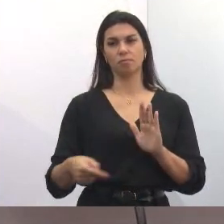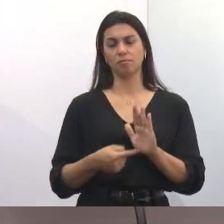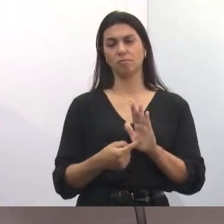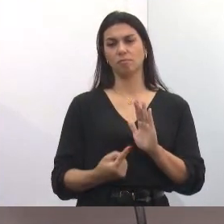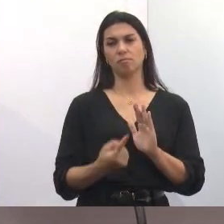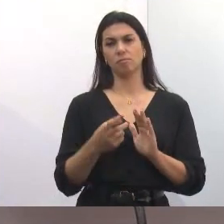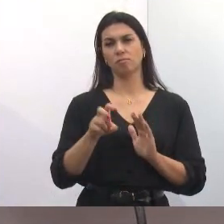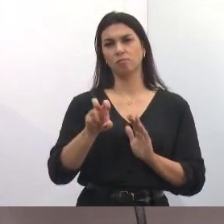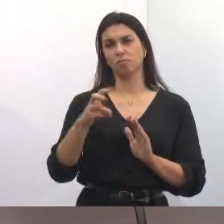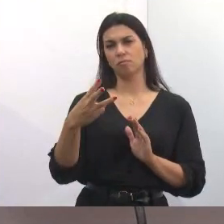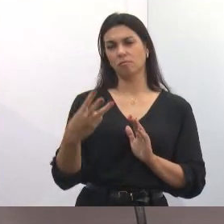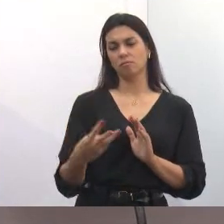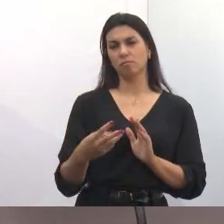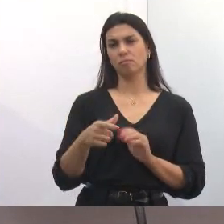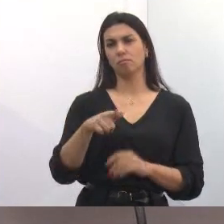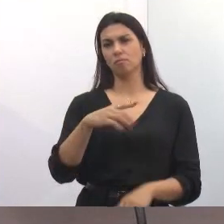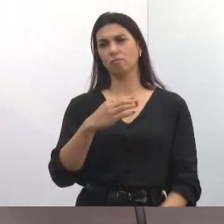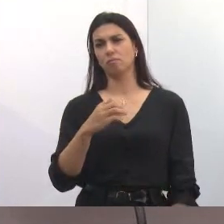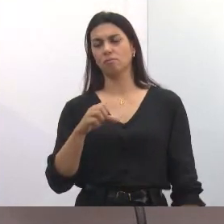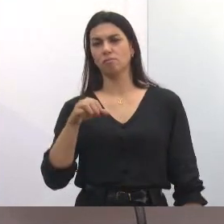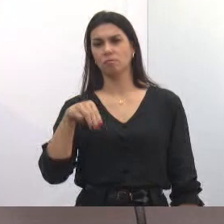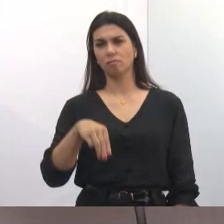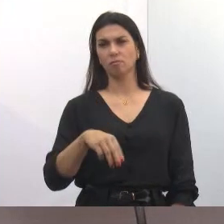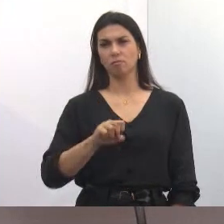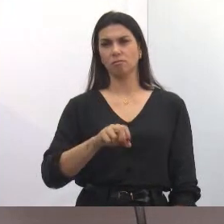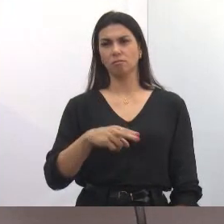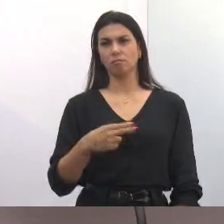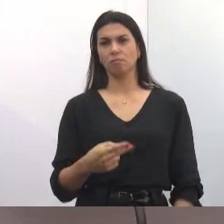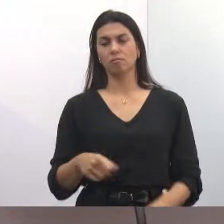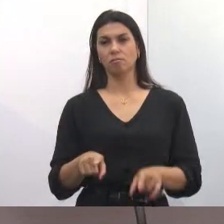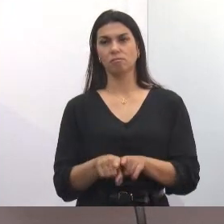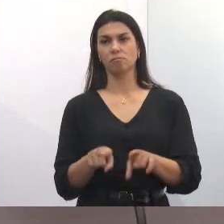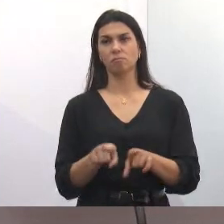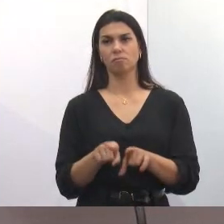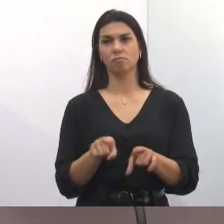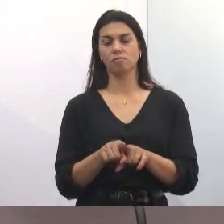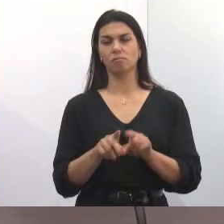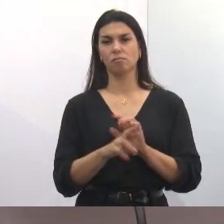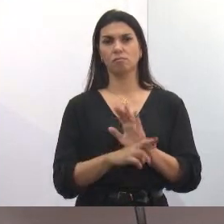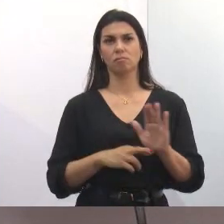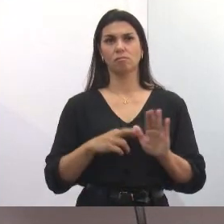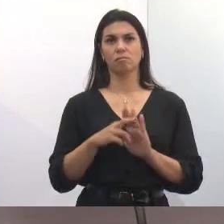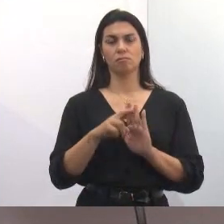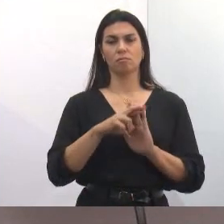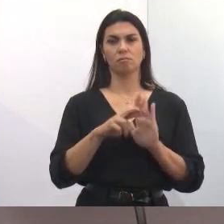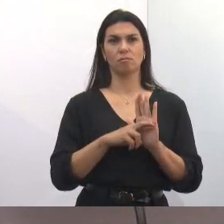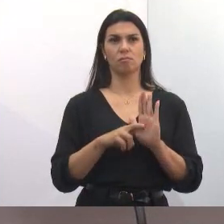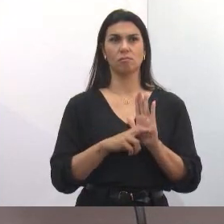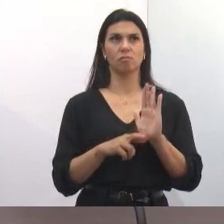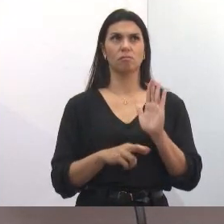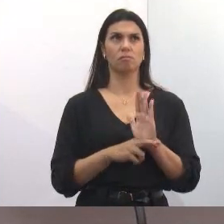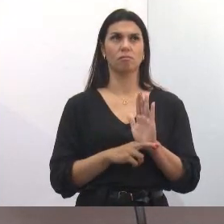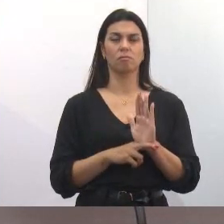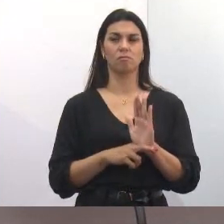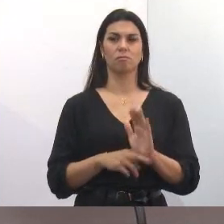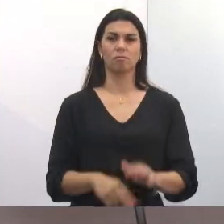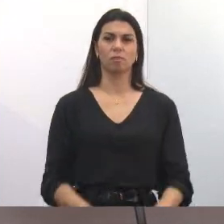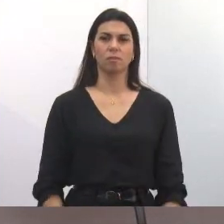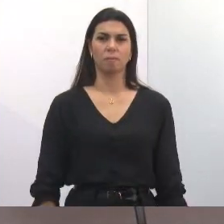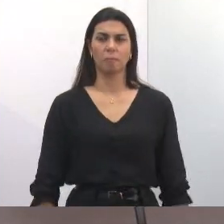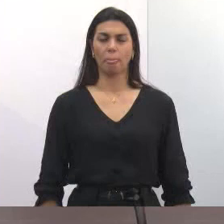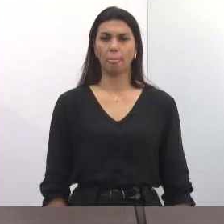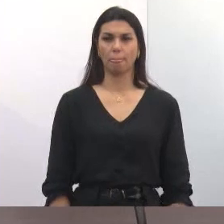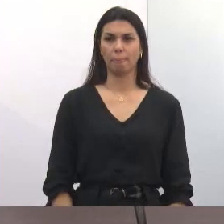número 153 da Guarda Civil Municipal ou a Unidade de Fiscalização de Normas e Postura